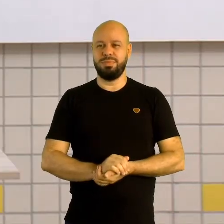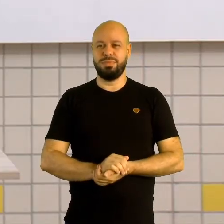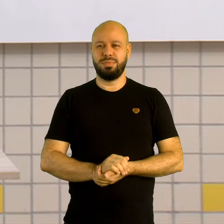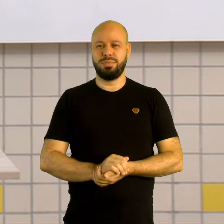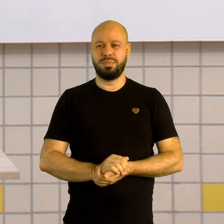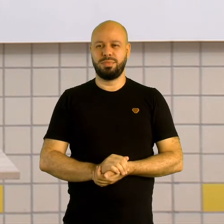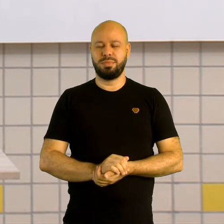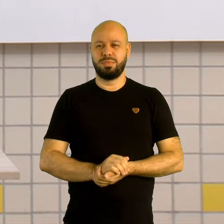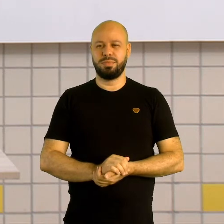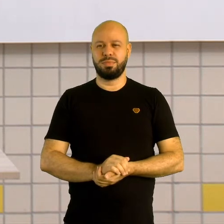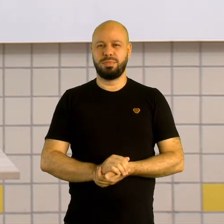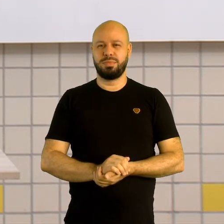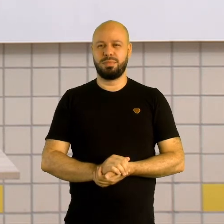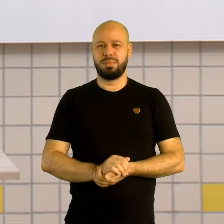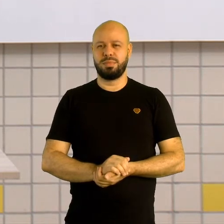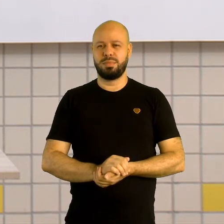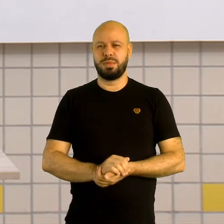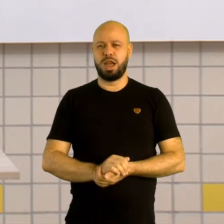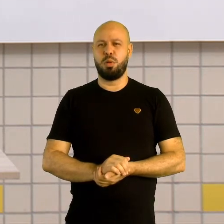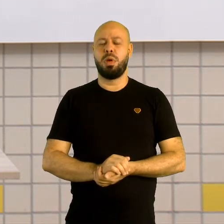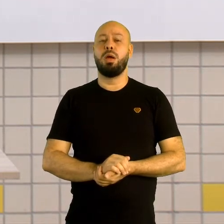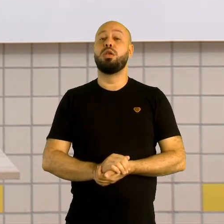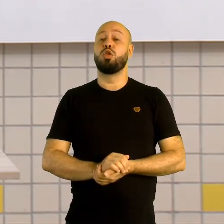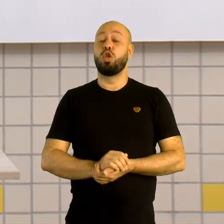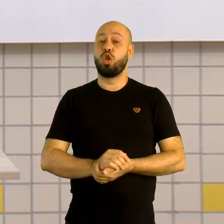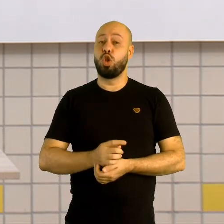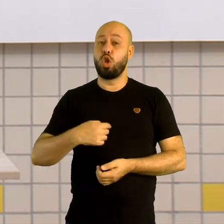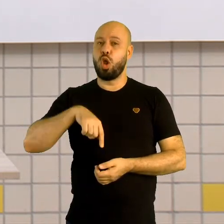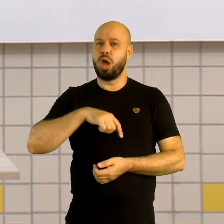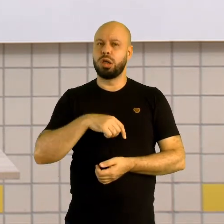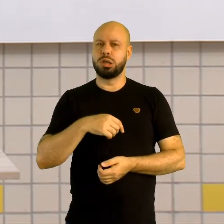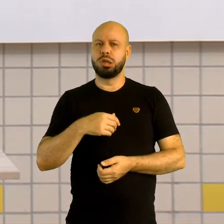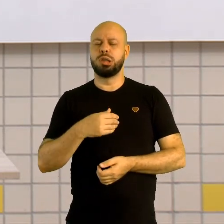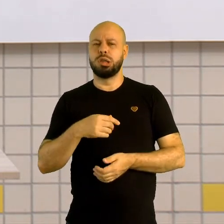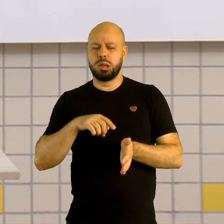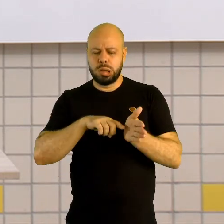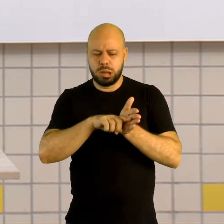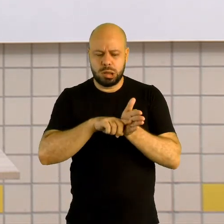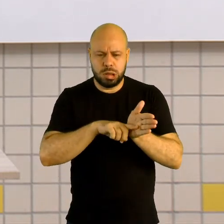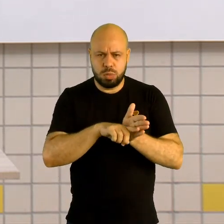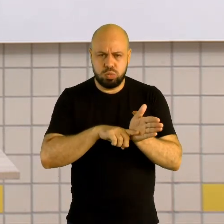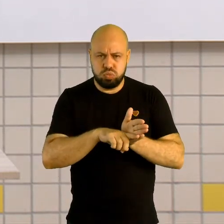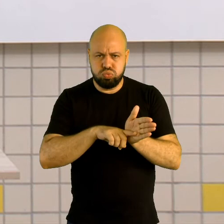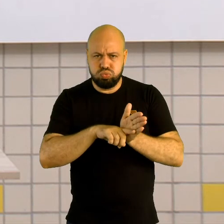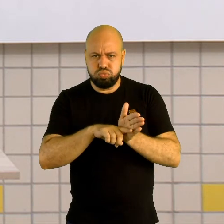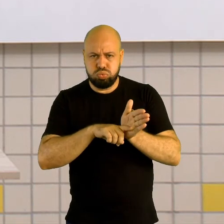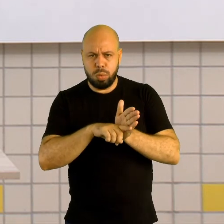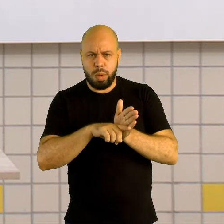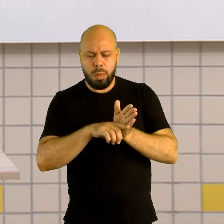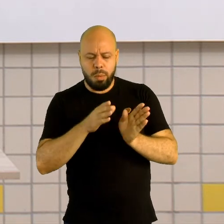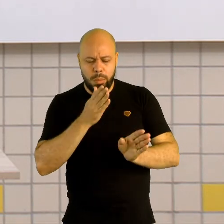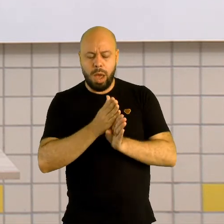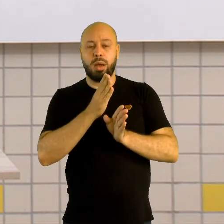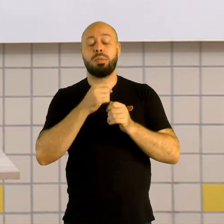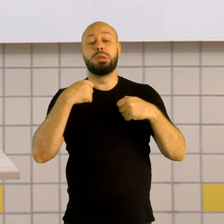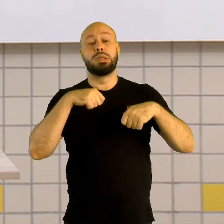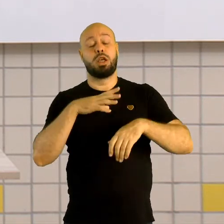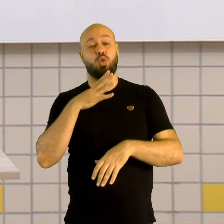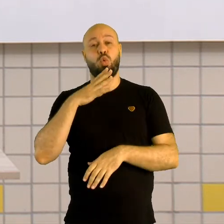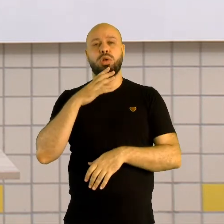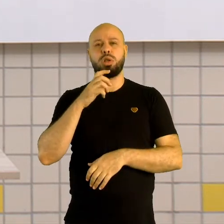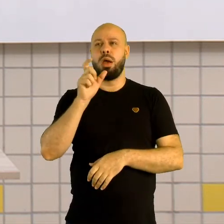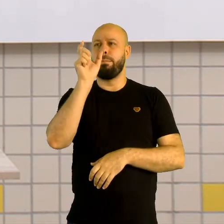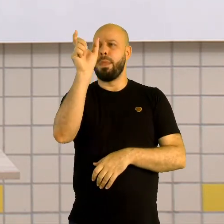pessoal, para fazermos as nossas práticas investigativas, é muito importante que vocês conheçam essas